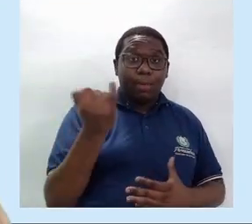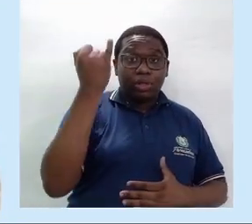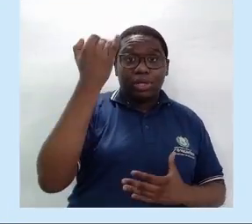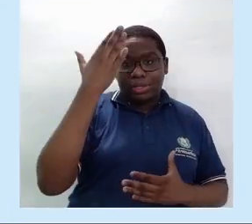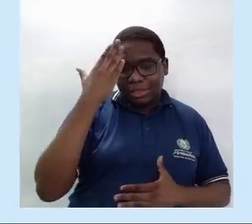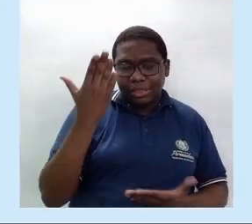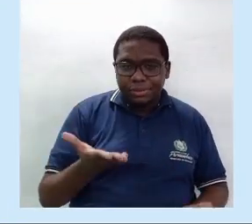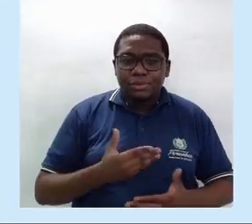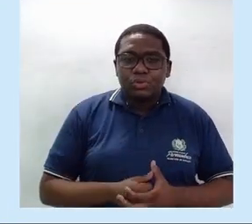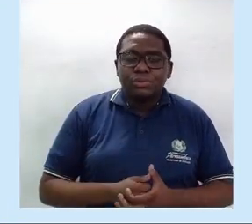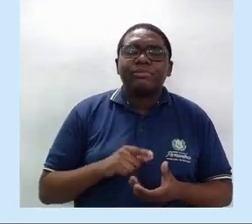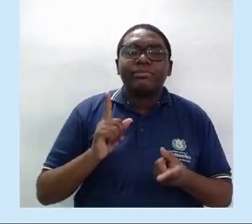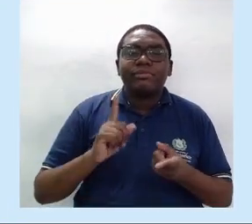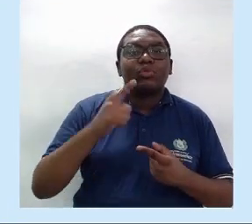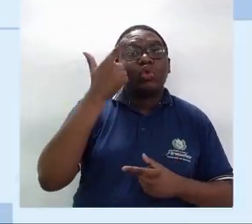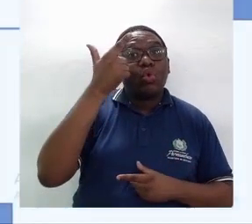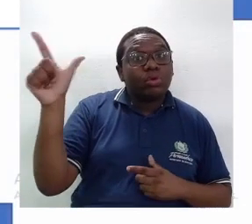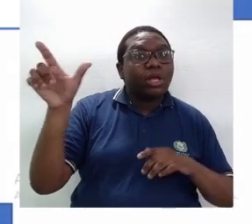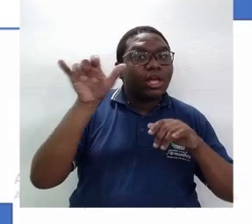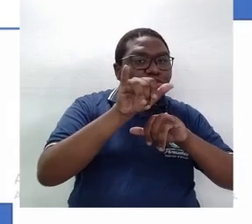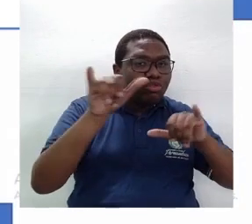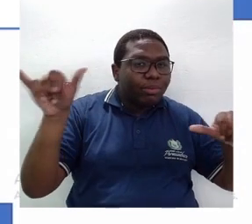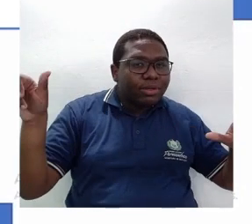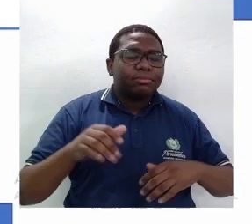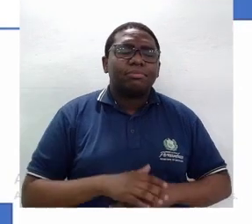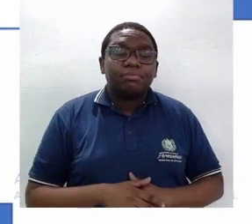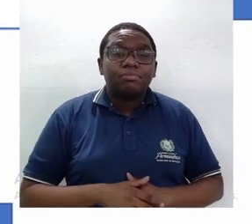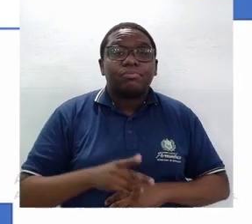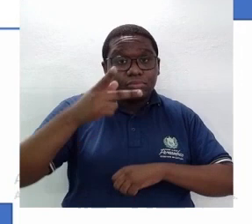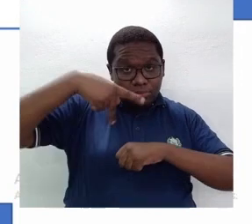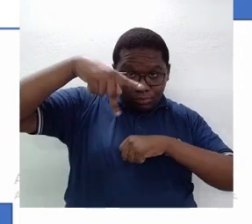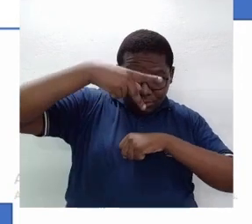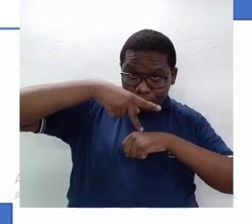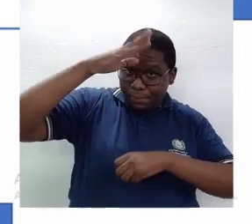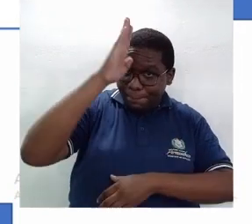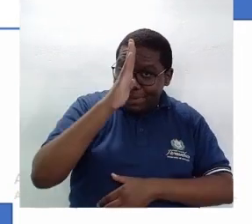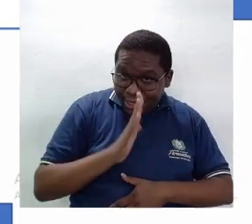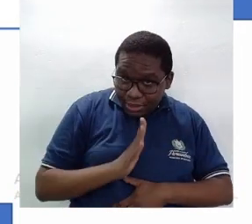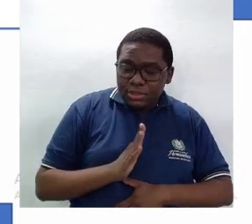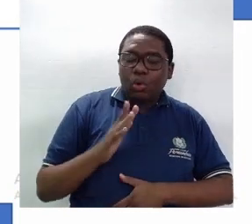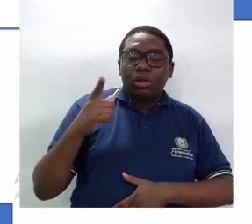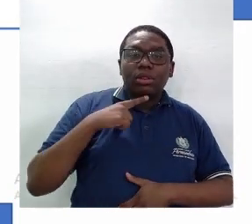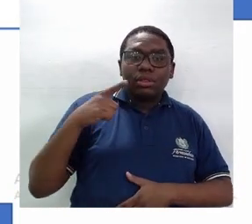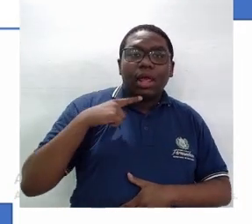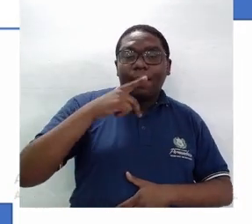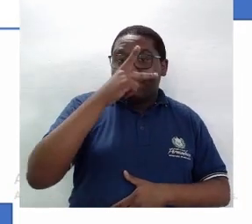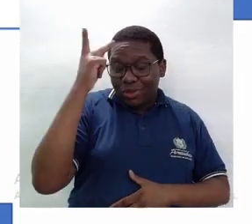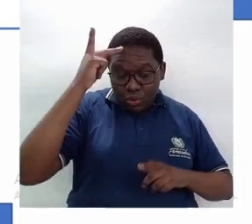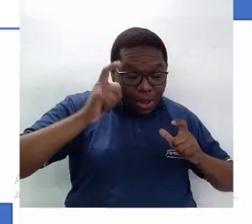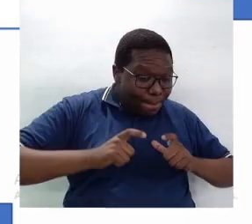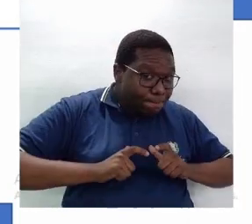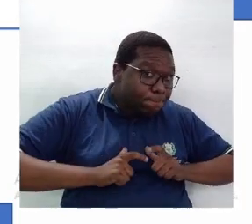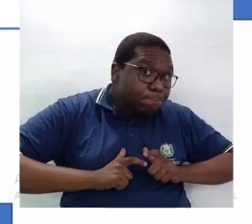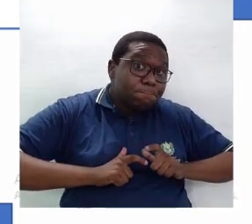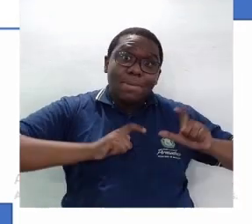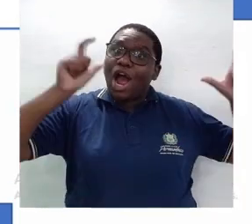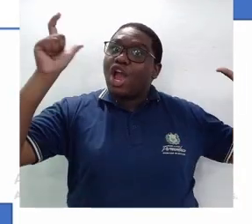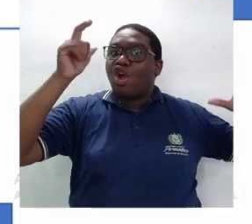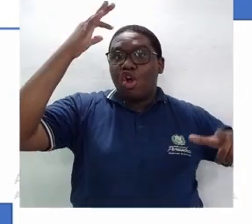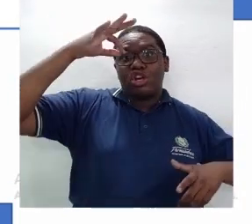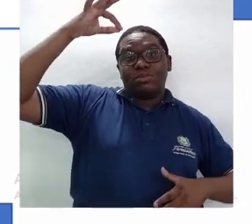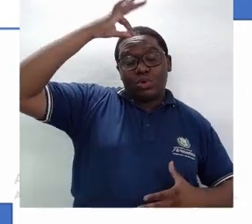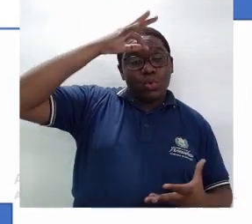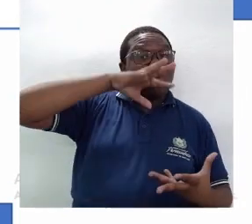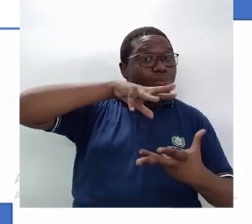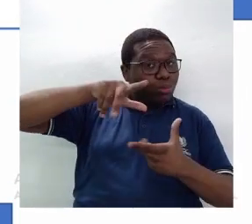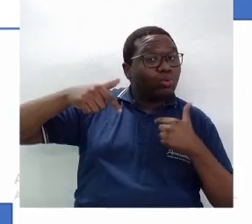aqui. Outra informação. O Brasil é o país que tem mais pessoas espíritas no mundo, como eu